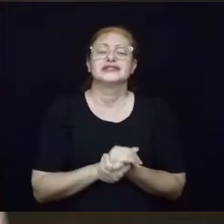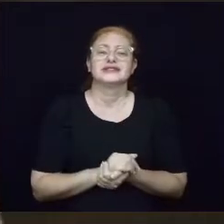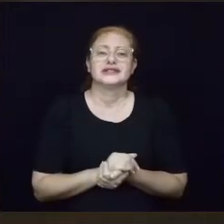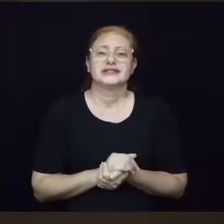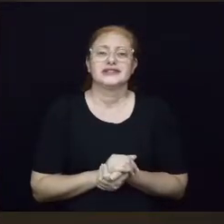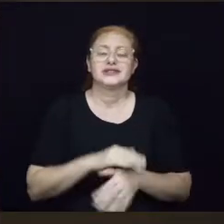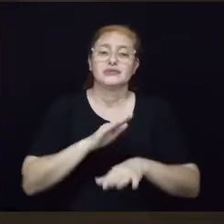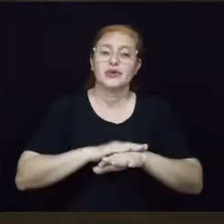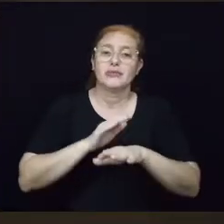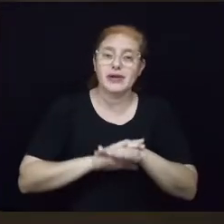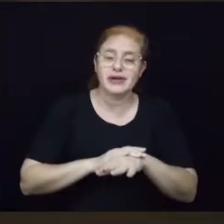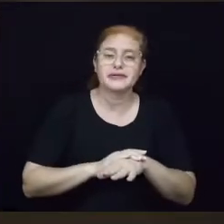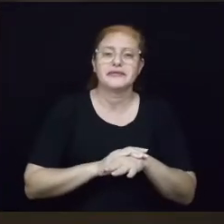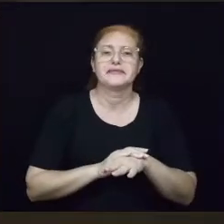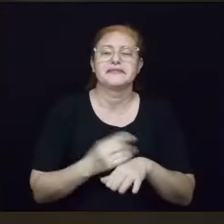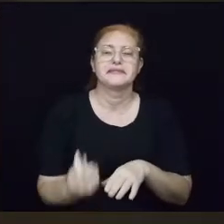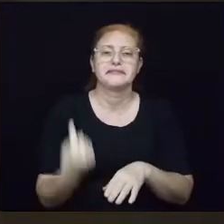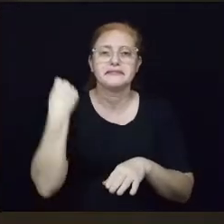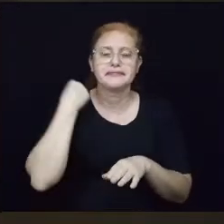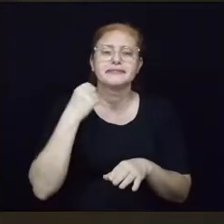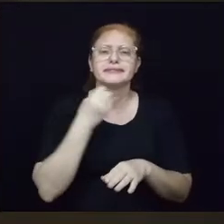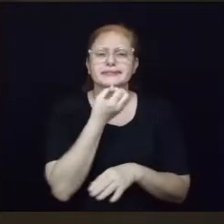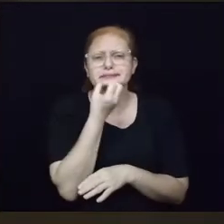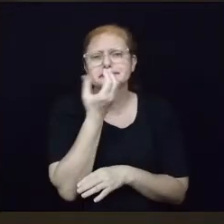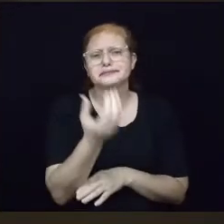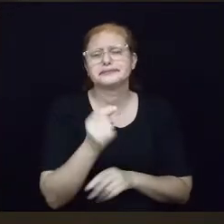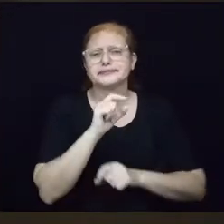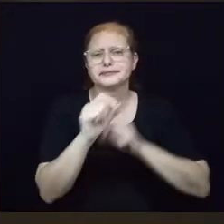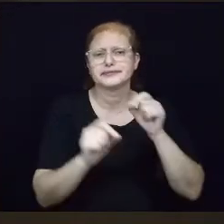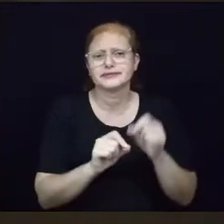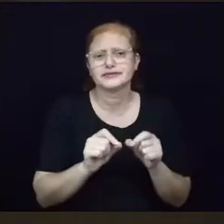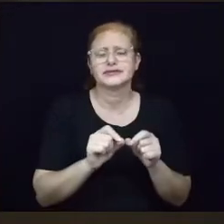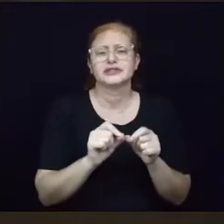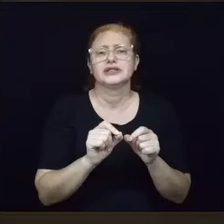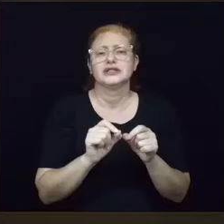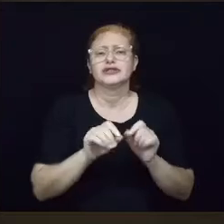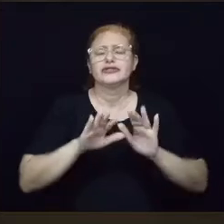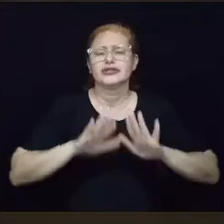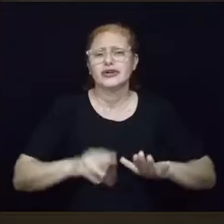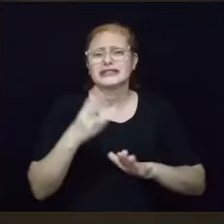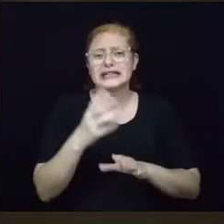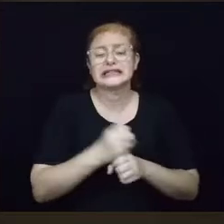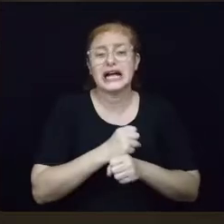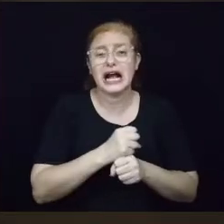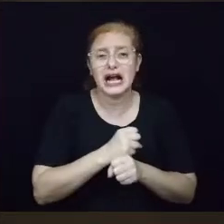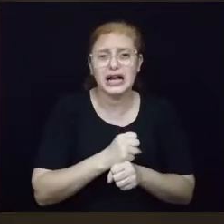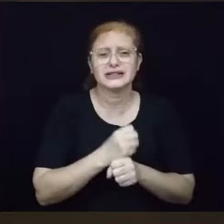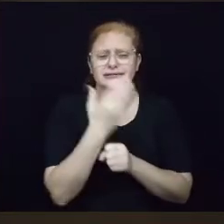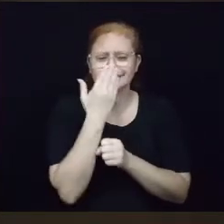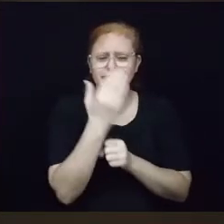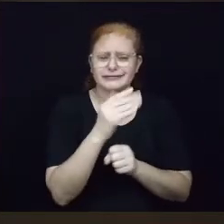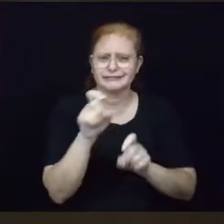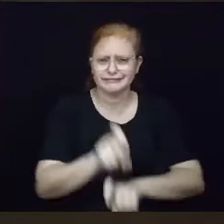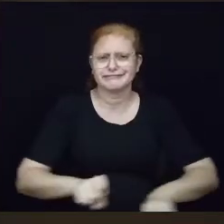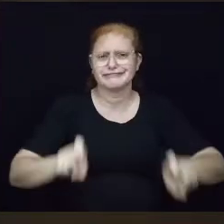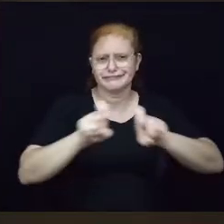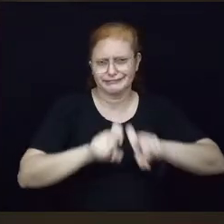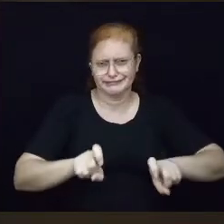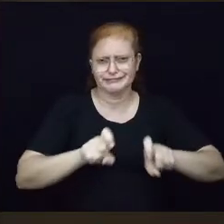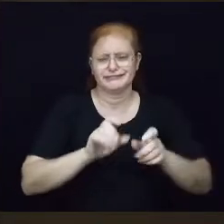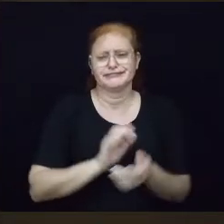gente no momento anterior, tu comentaste que ficaste 3 anos em frente a uma tela de